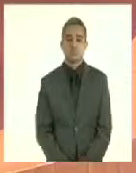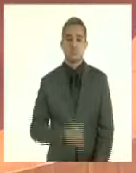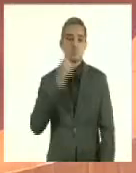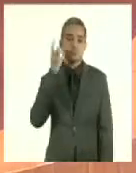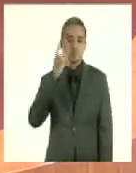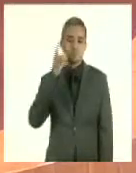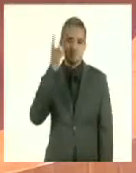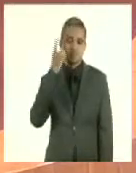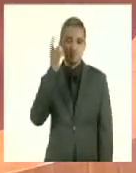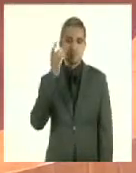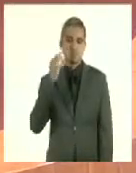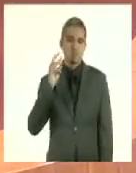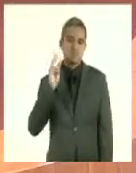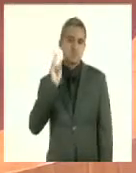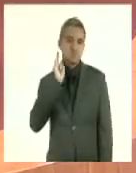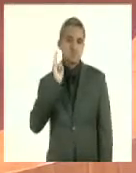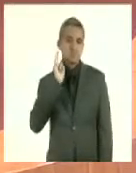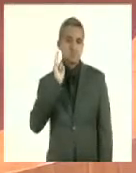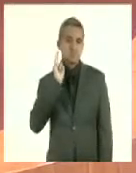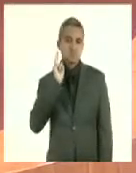Obrigado, Wellington.